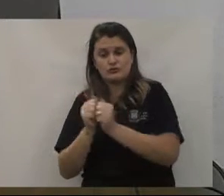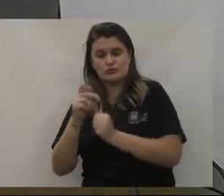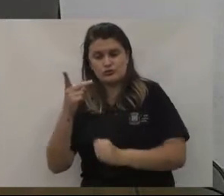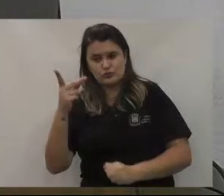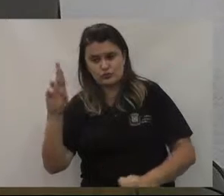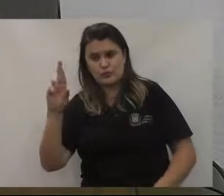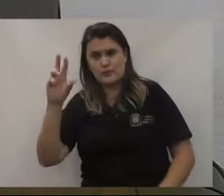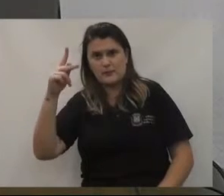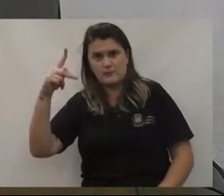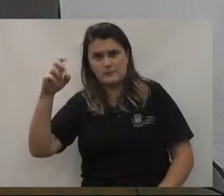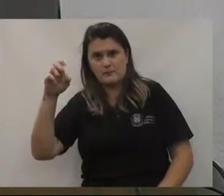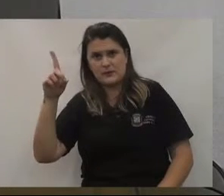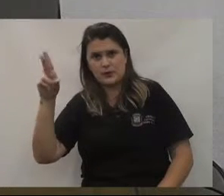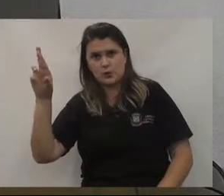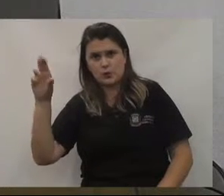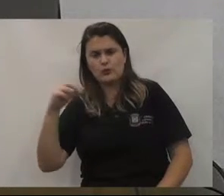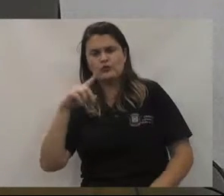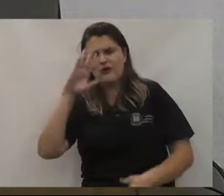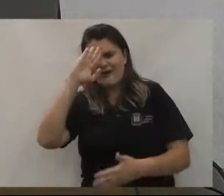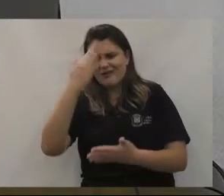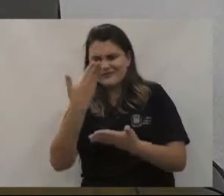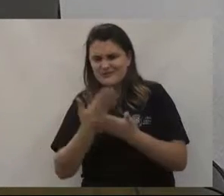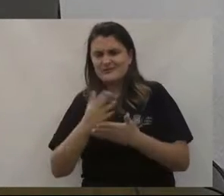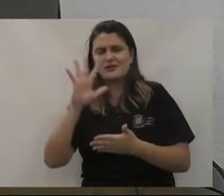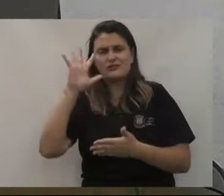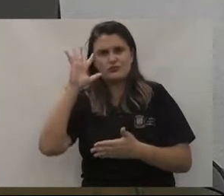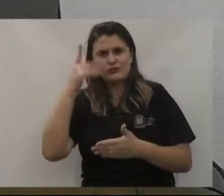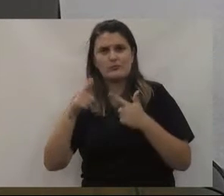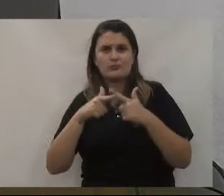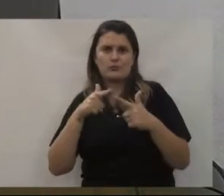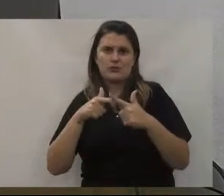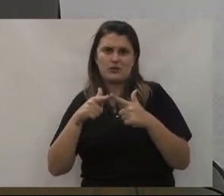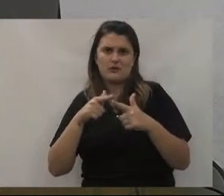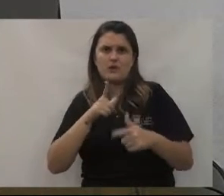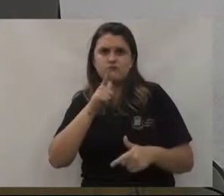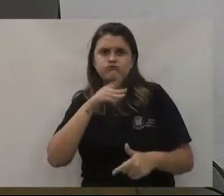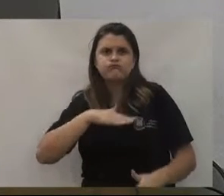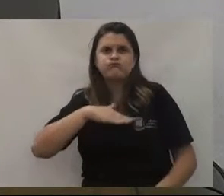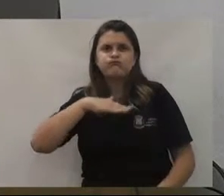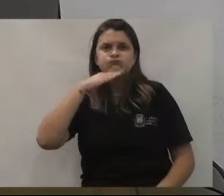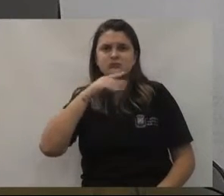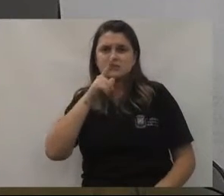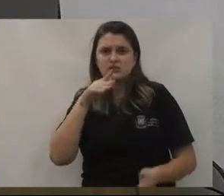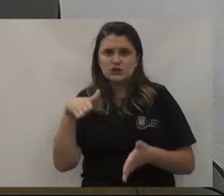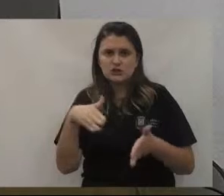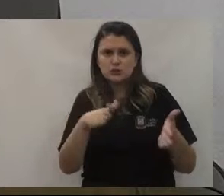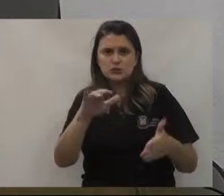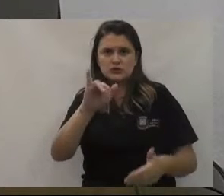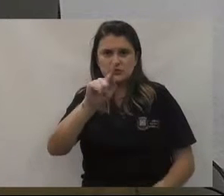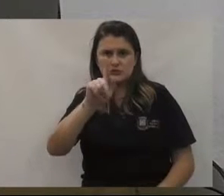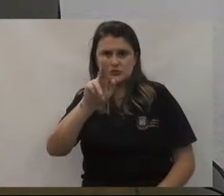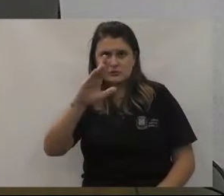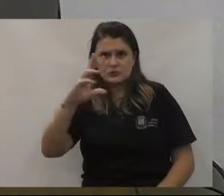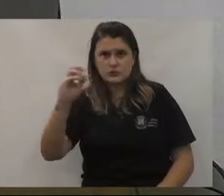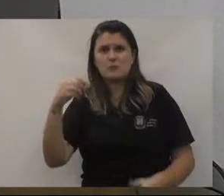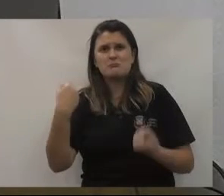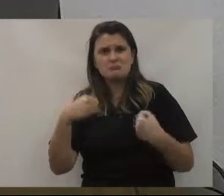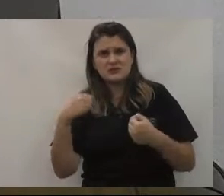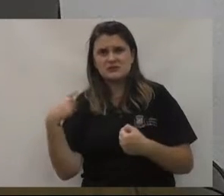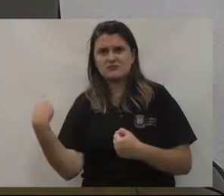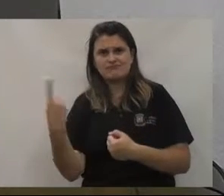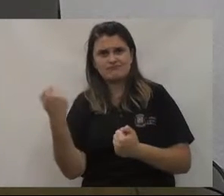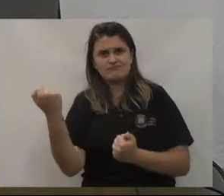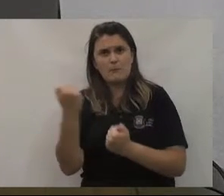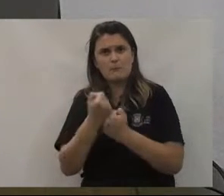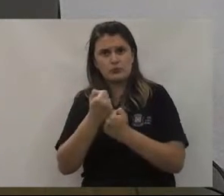e acreditamos que venha a resolver o grave problema das cheias do nosso rio. Para tanto, precisamos reunir forças entre